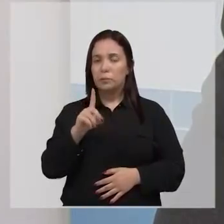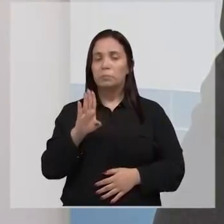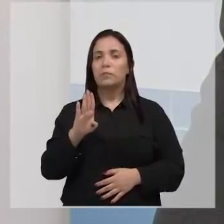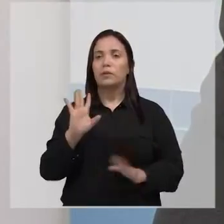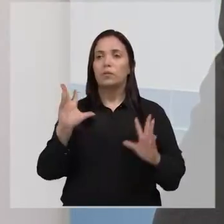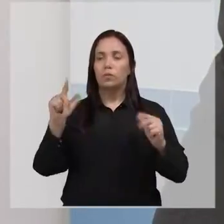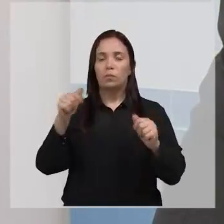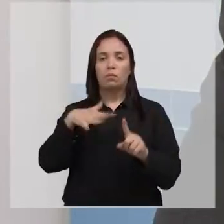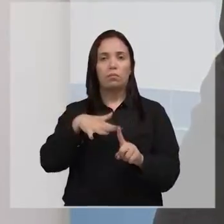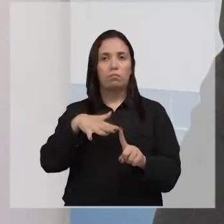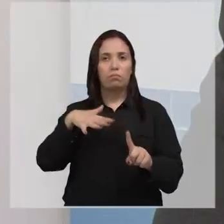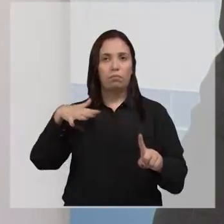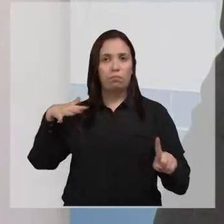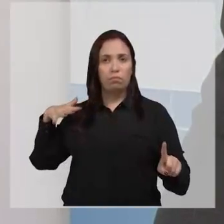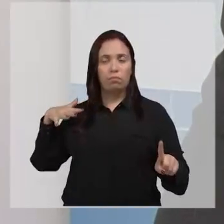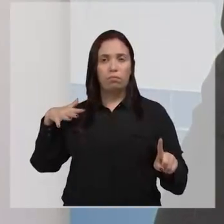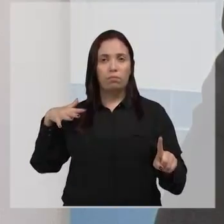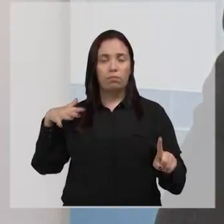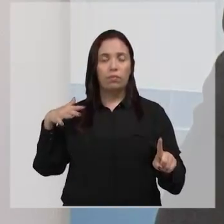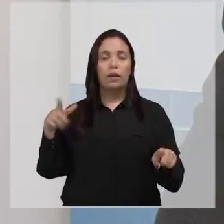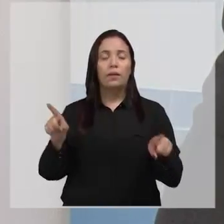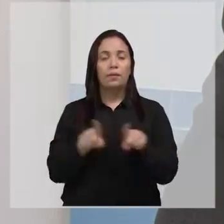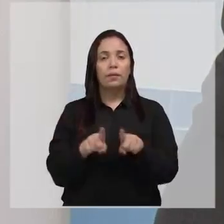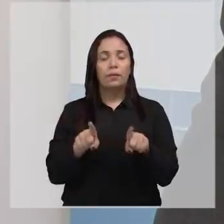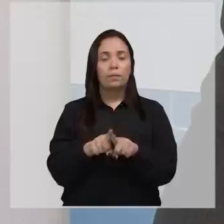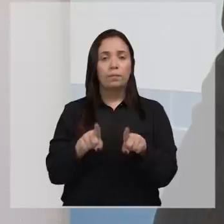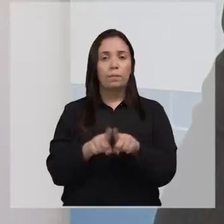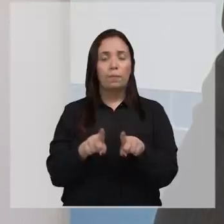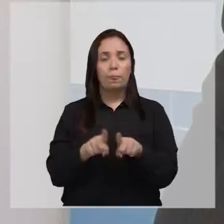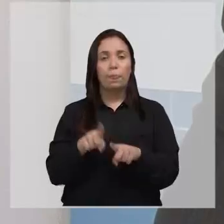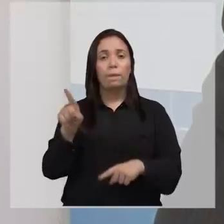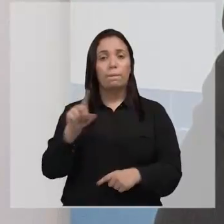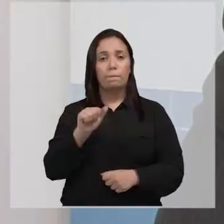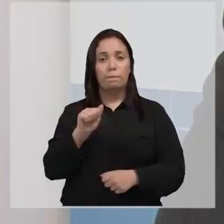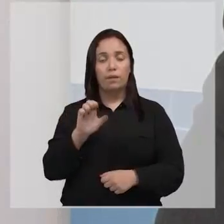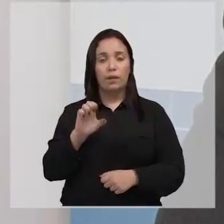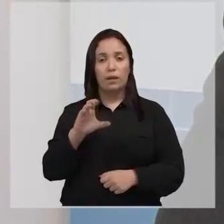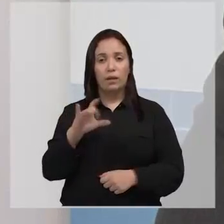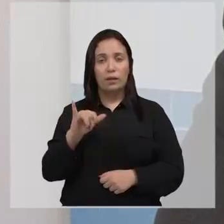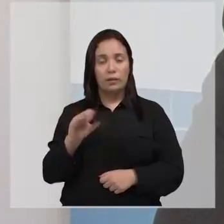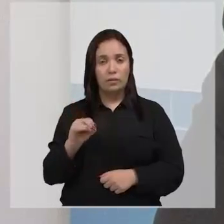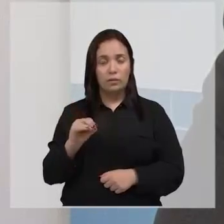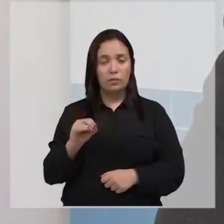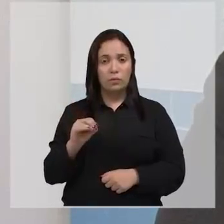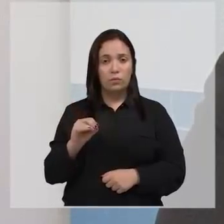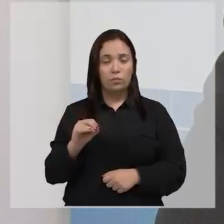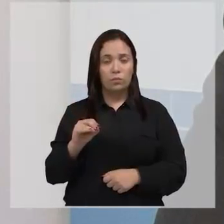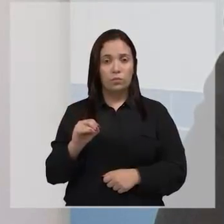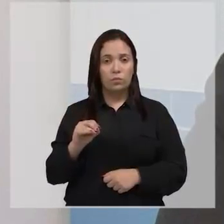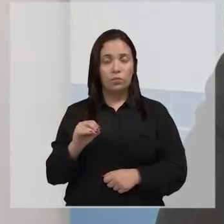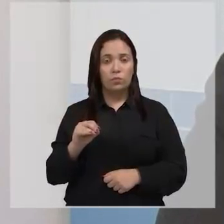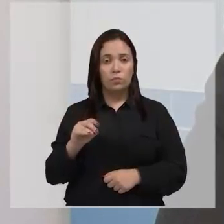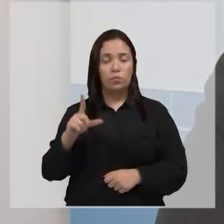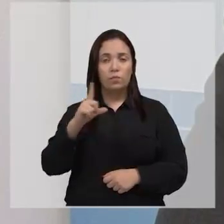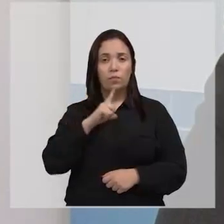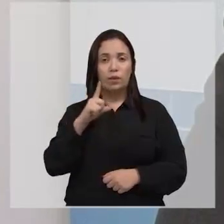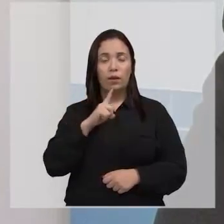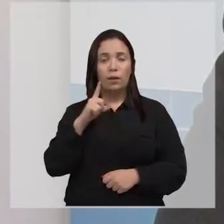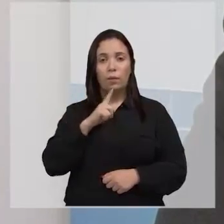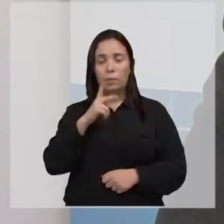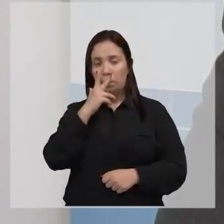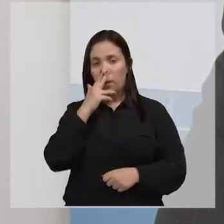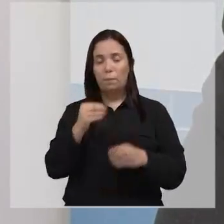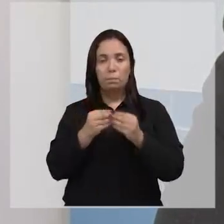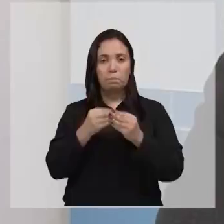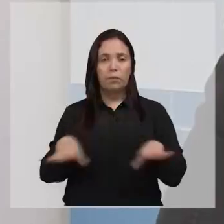ponto, além disso, ainda tem a questão do Aécio. A questão do Aécio, o Aécio, ele destrói todo o PSDB. Porque